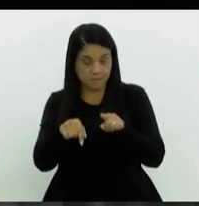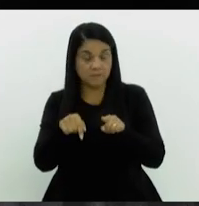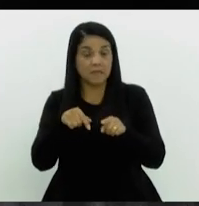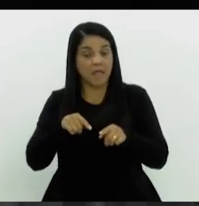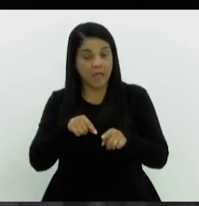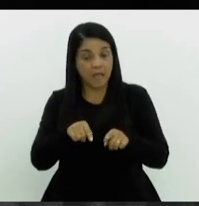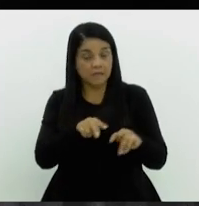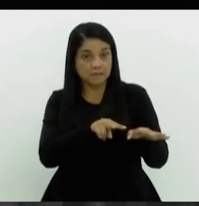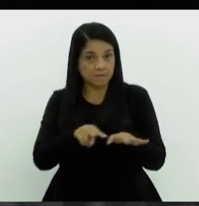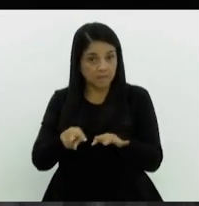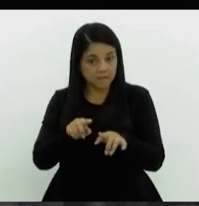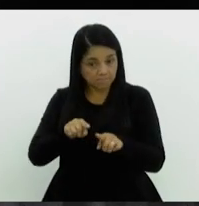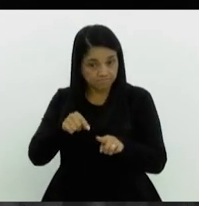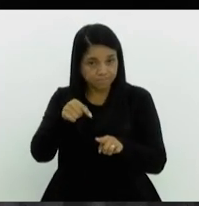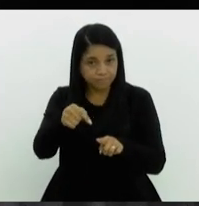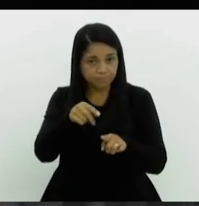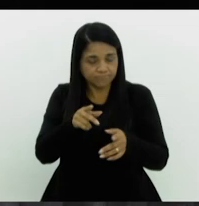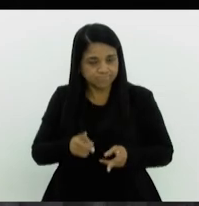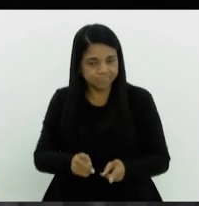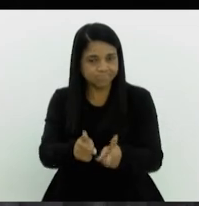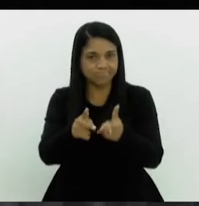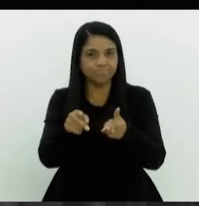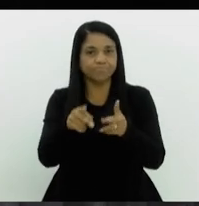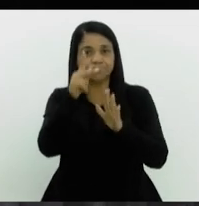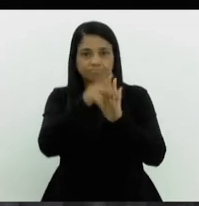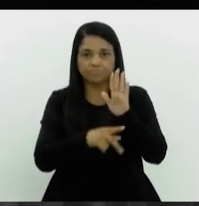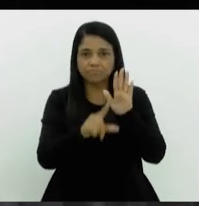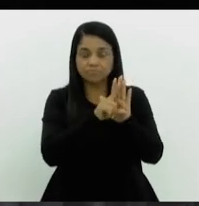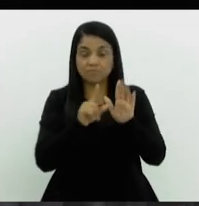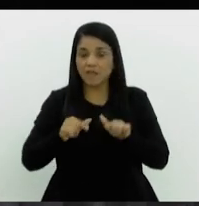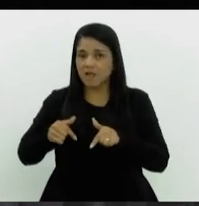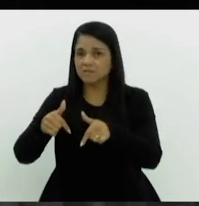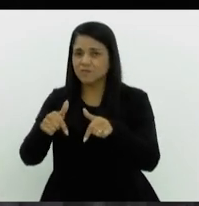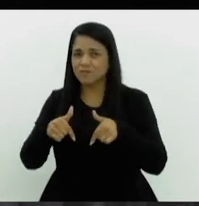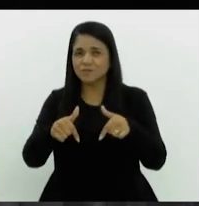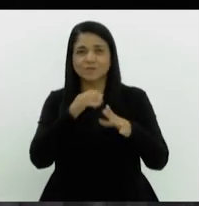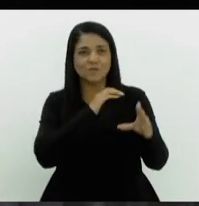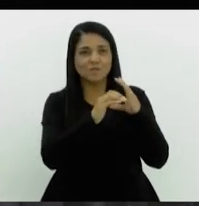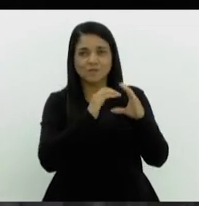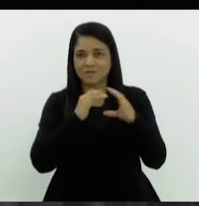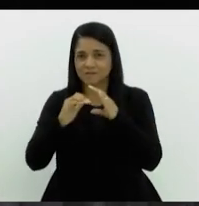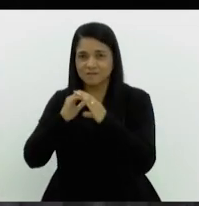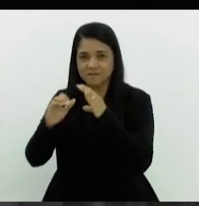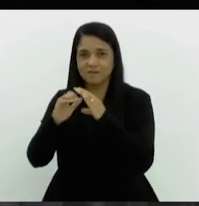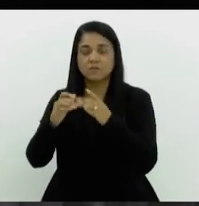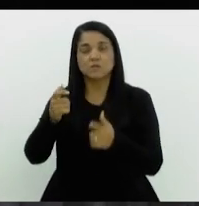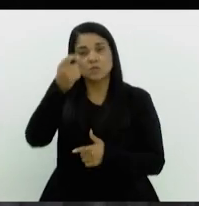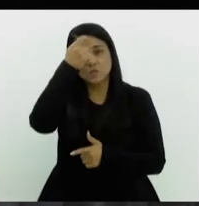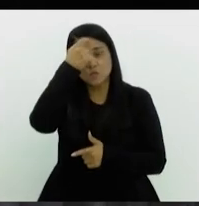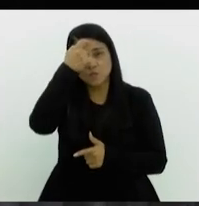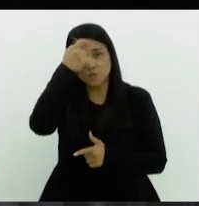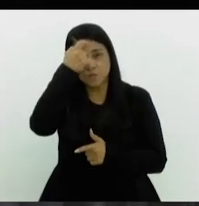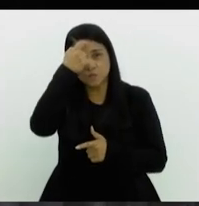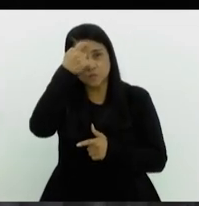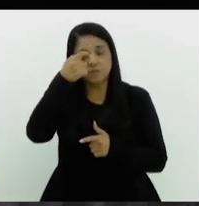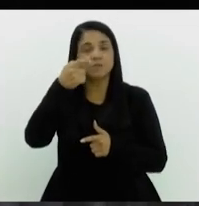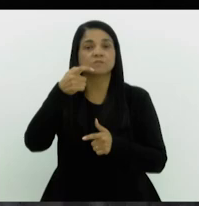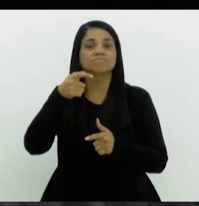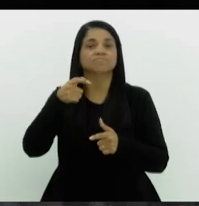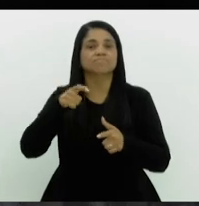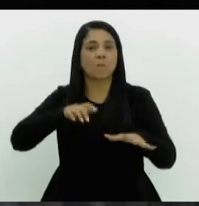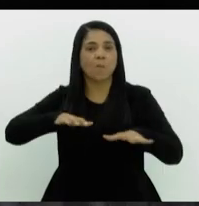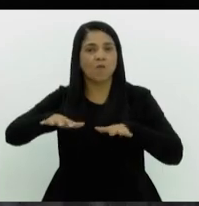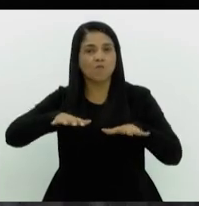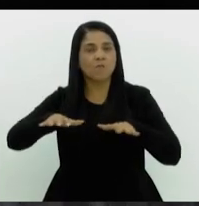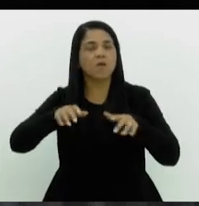semana, eu proponho com esse projeto de lei algumas ações de comunicação e conscientização para que sejam mobilizadas